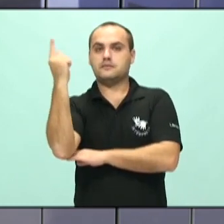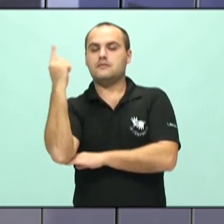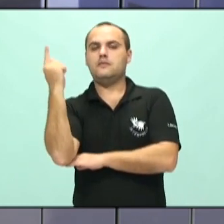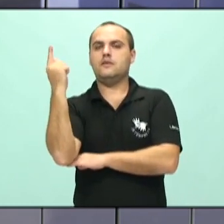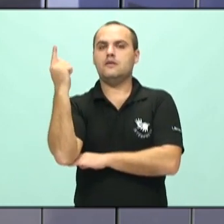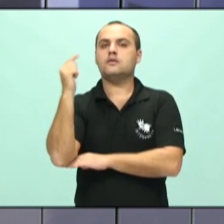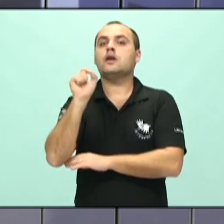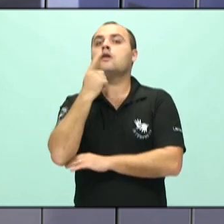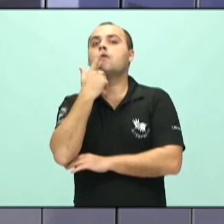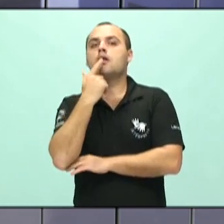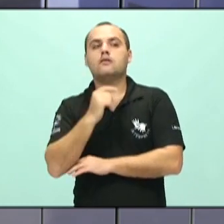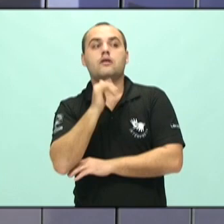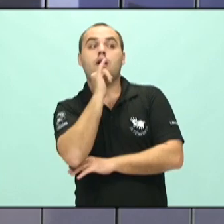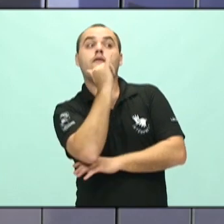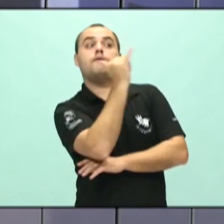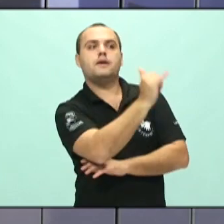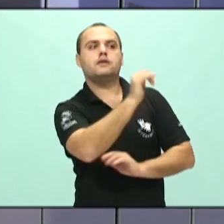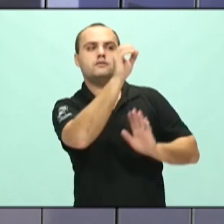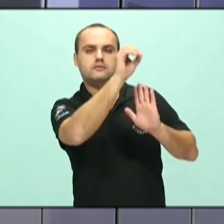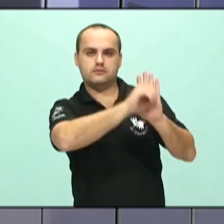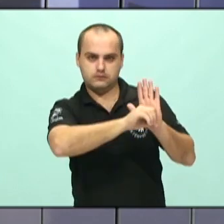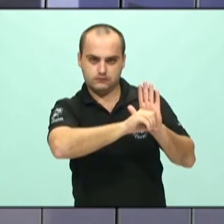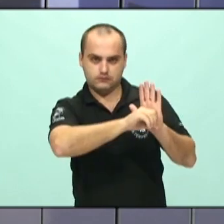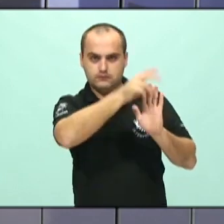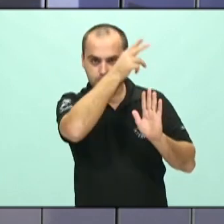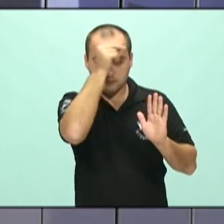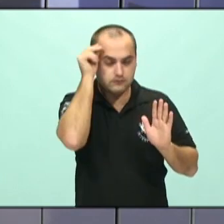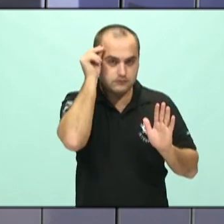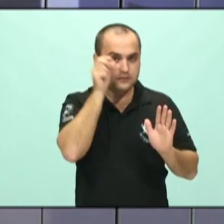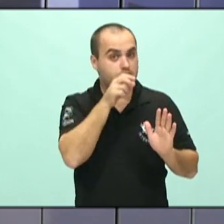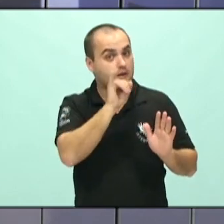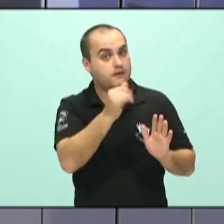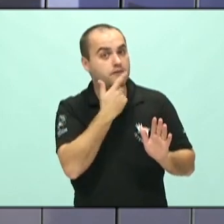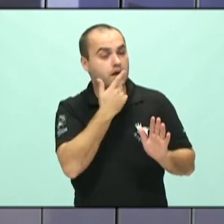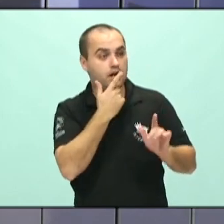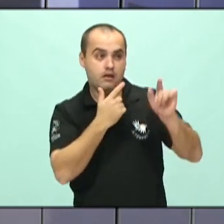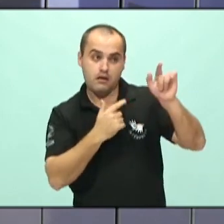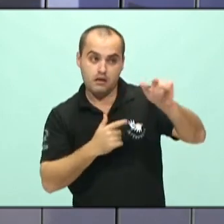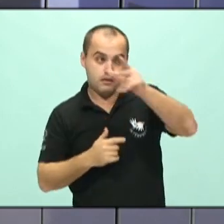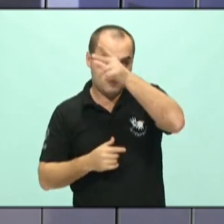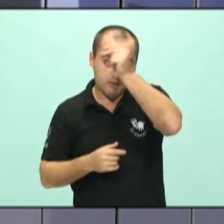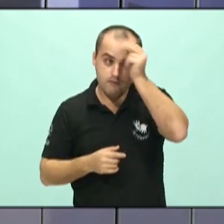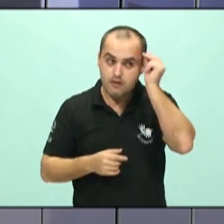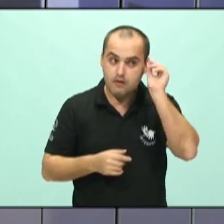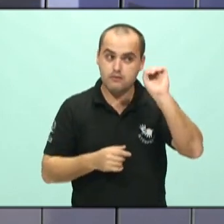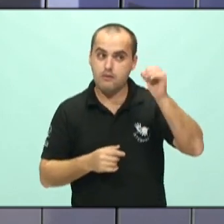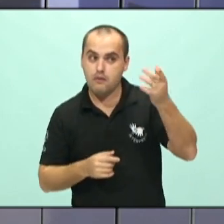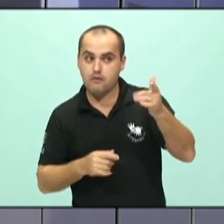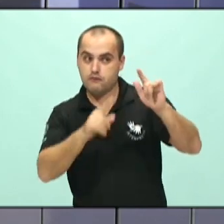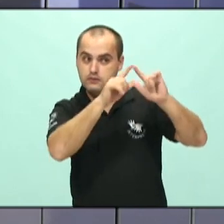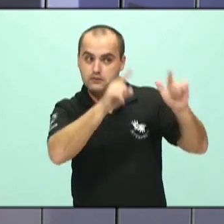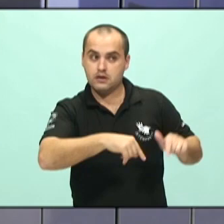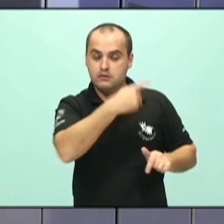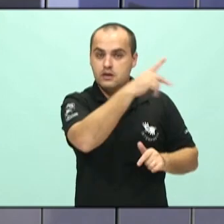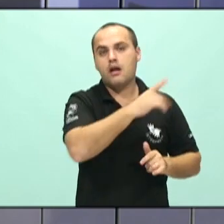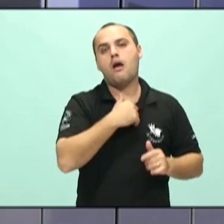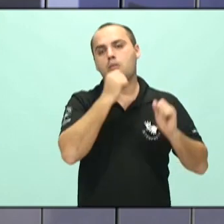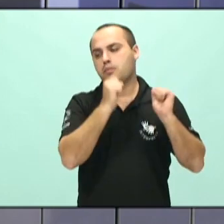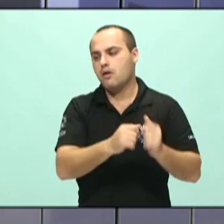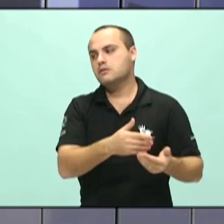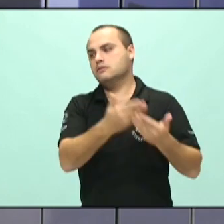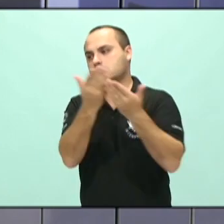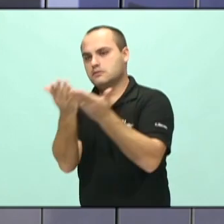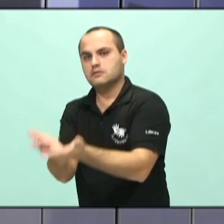oficio o prefeito e aviso, e também, se envolve, por exemplo, o prefeito ou os seus subordinados, eu posso recorrer ao Ministério Público e